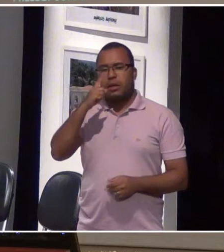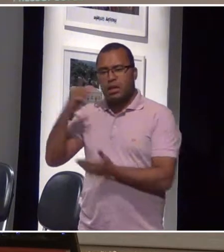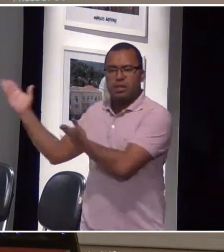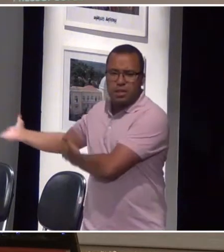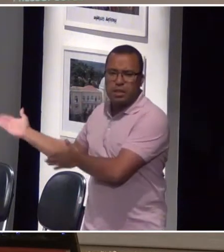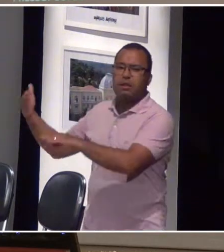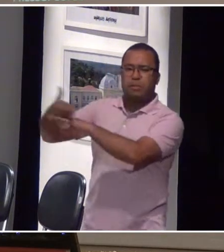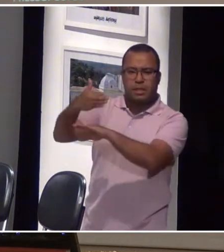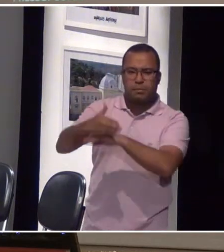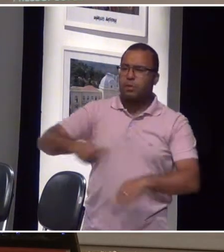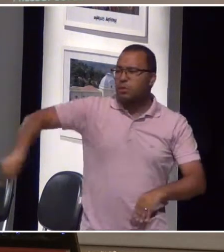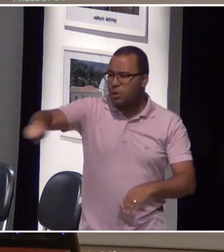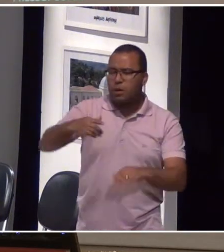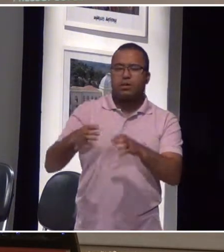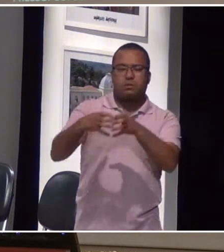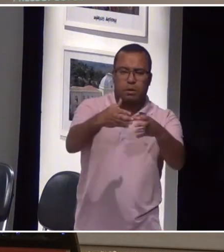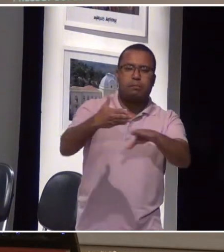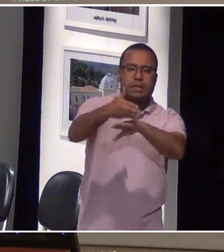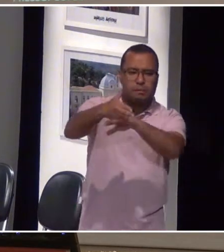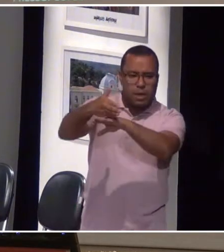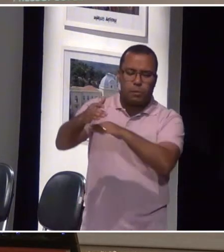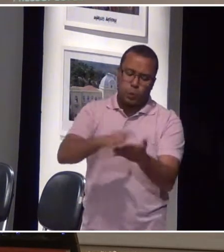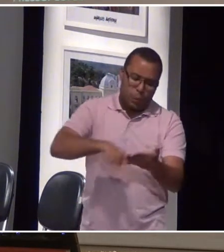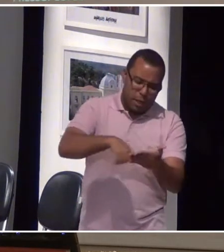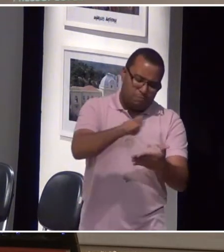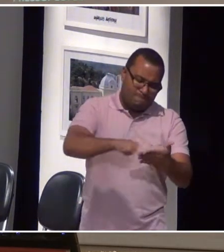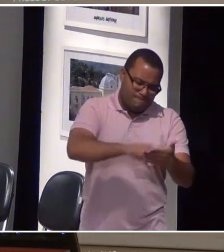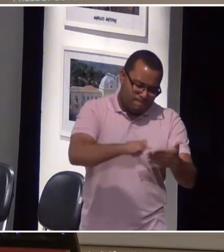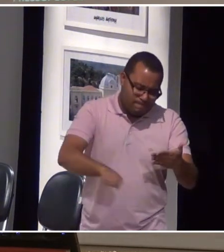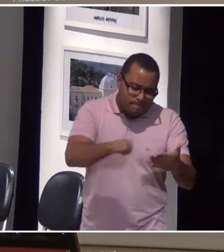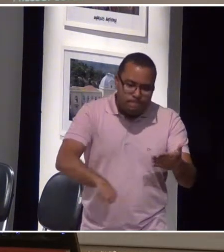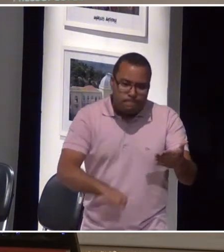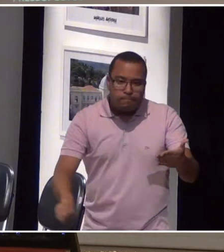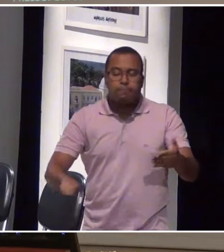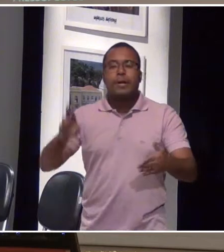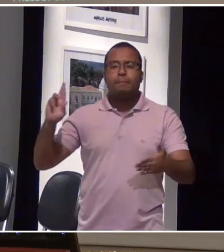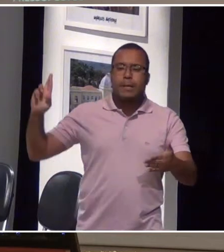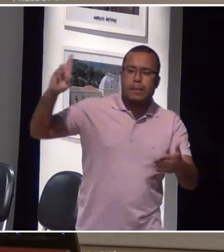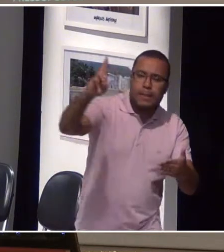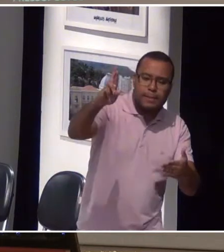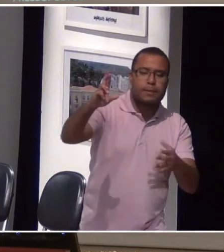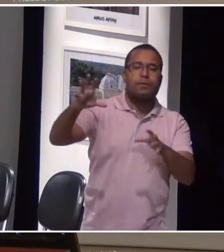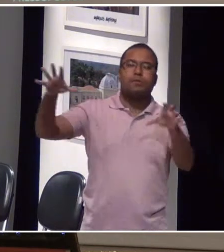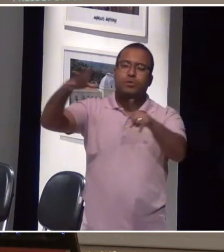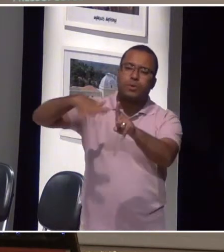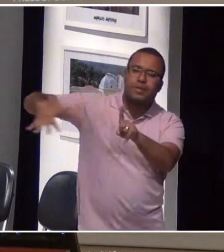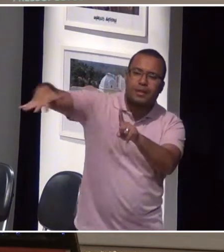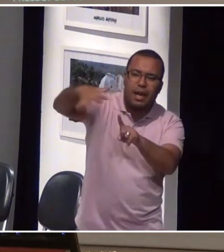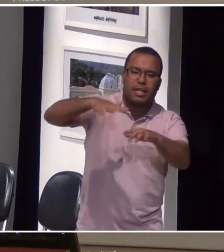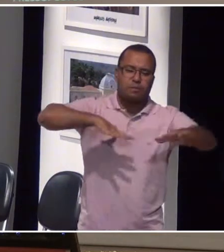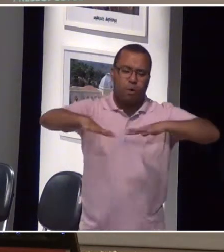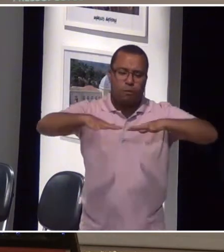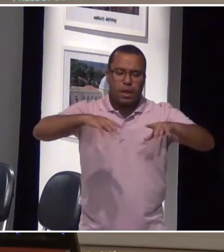Regina participou, vários de nós participamos, um documento construído com representação da sociedade civil,